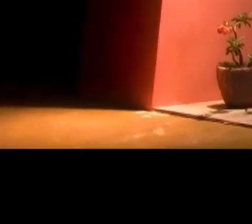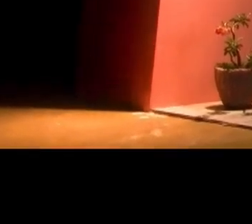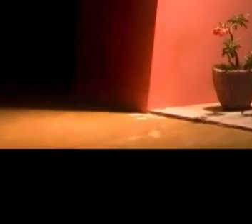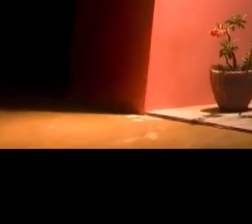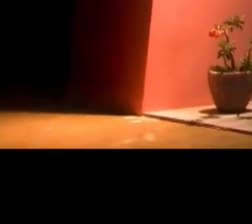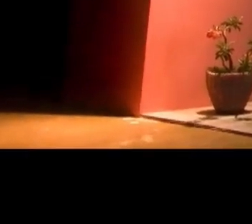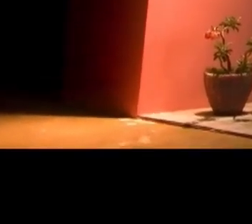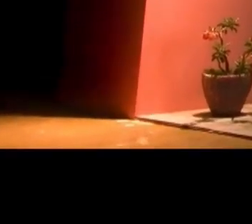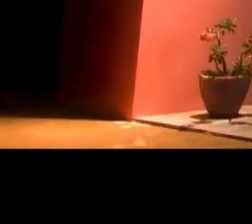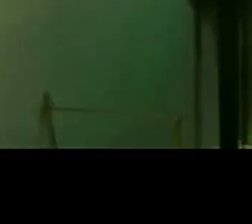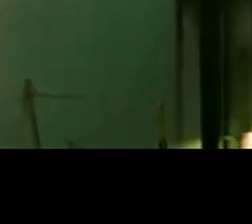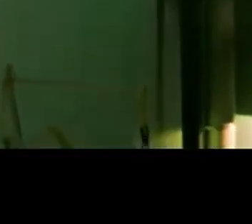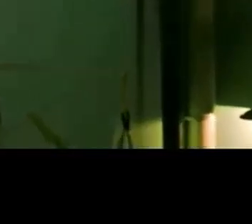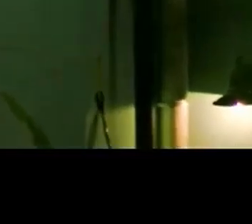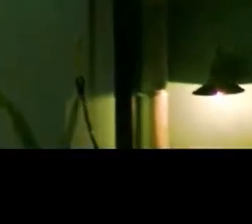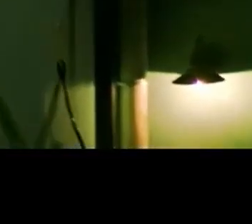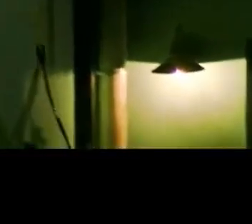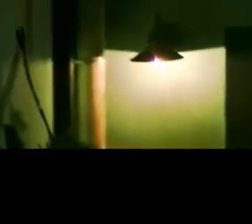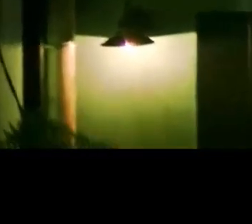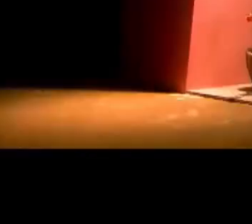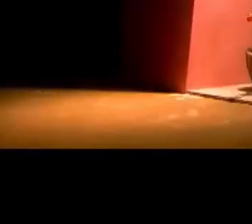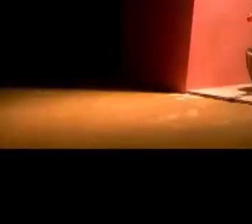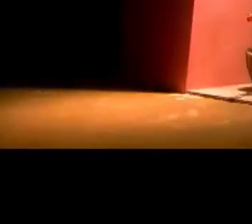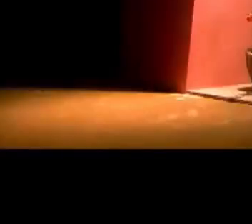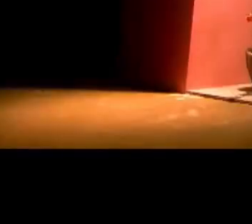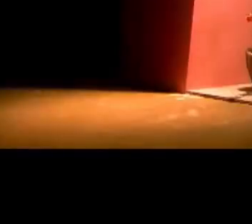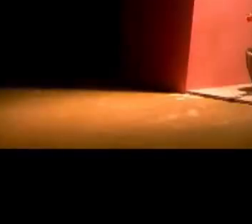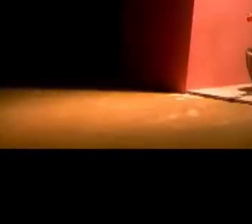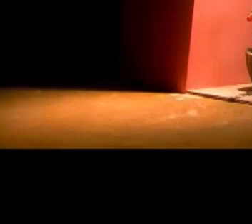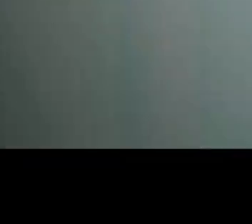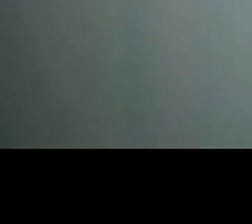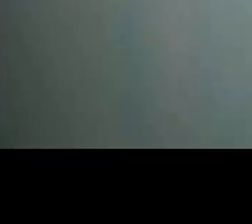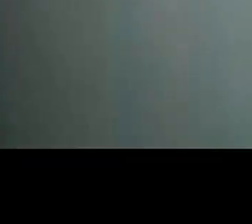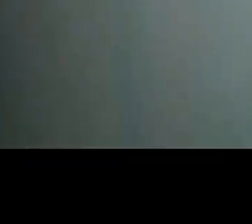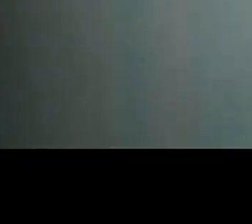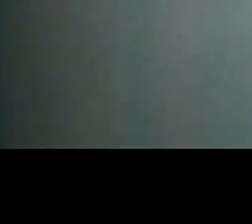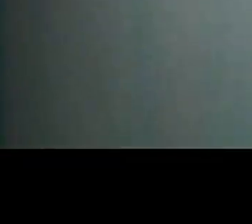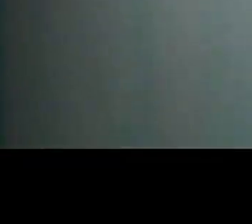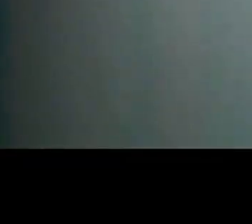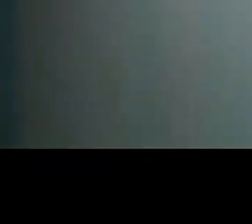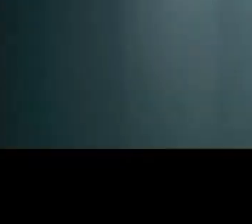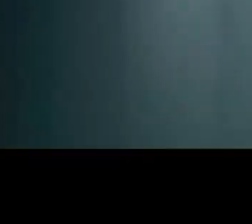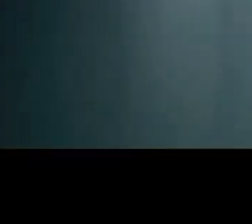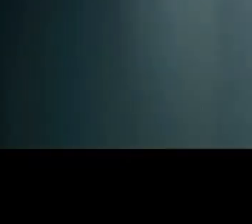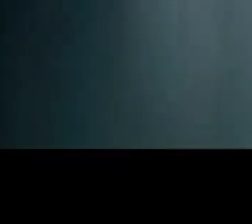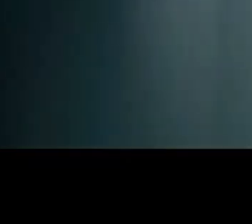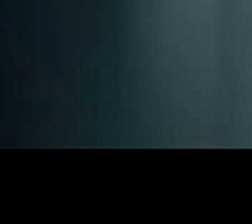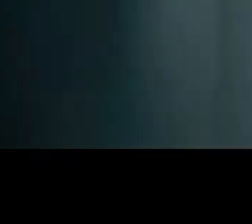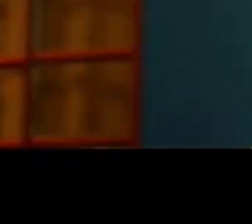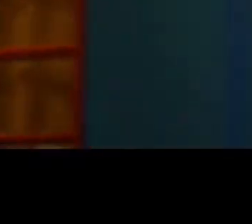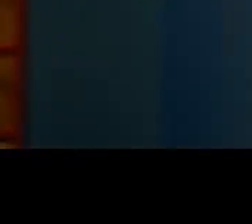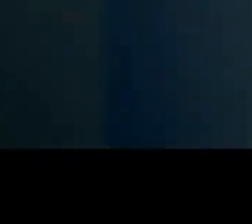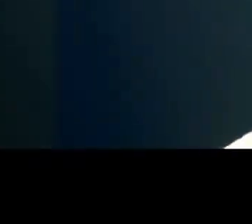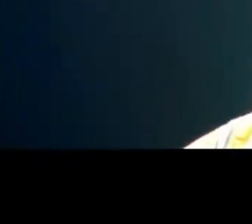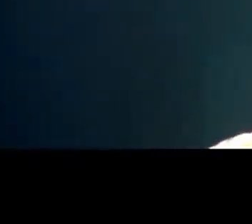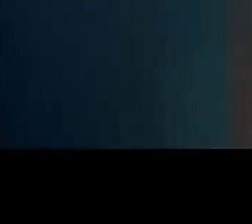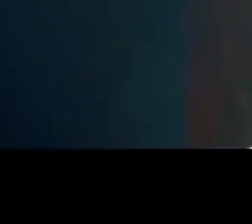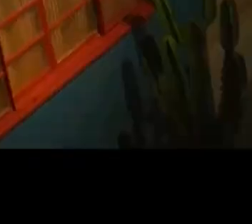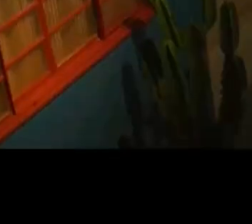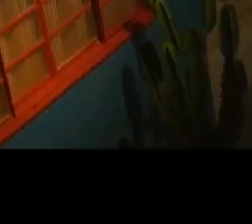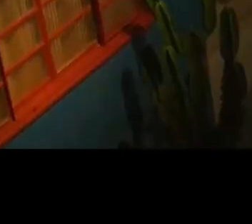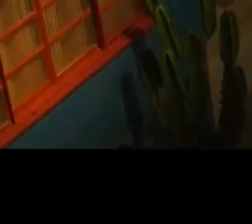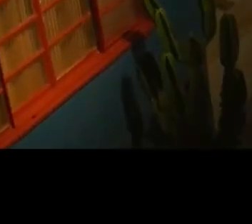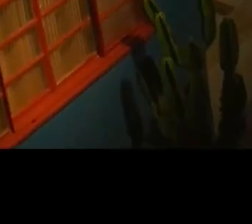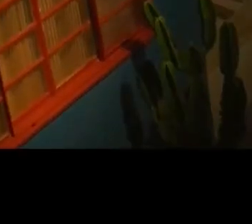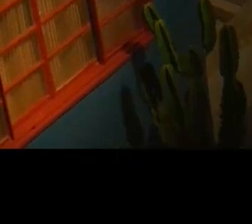Sempre que um aluno vai para a escola, nós do governo federal, estados e municípios, estamos juntos. Estamos junto dos estudantes, investindo em ações